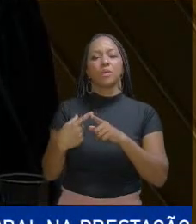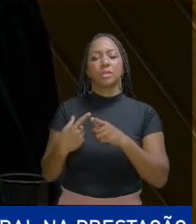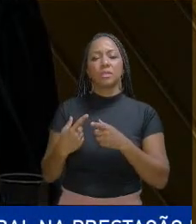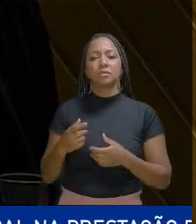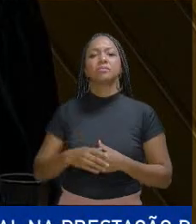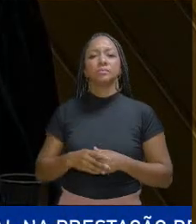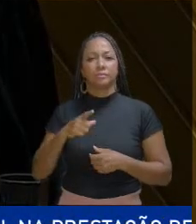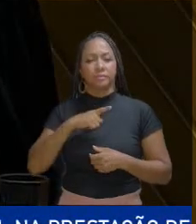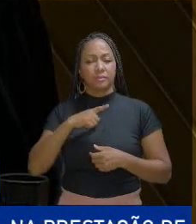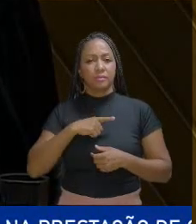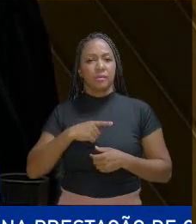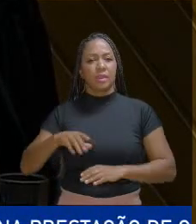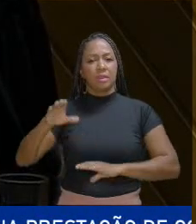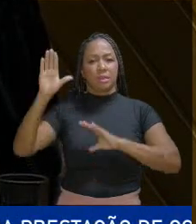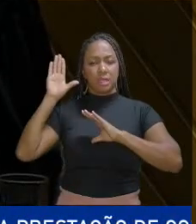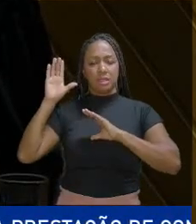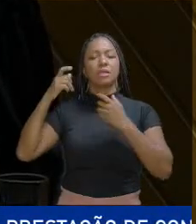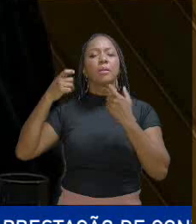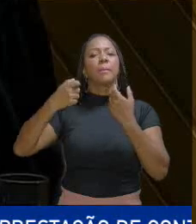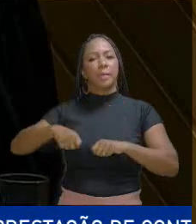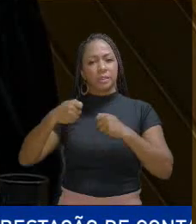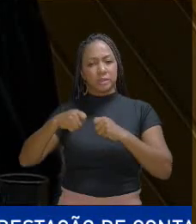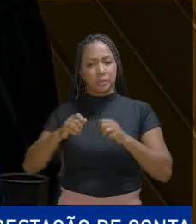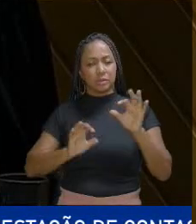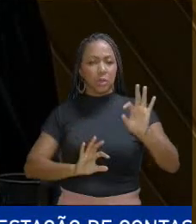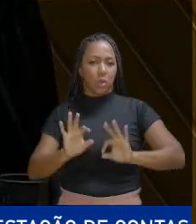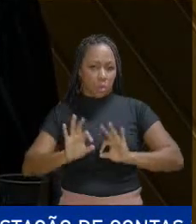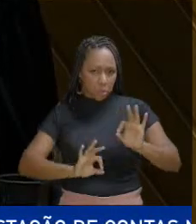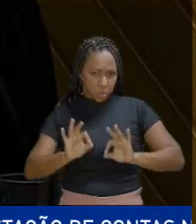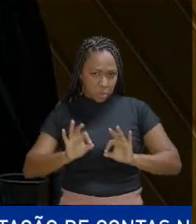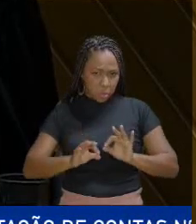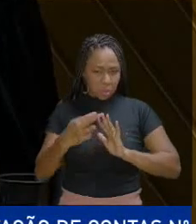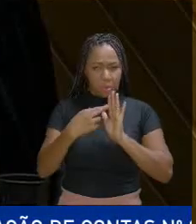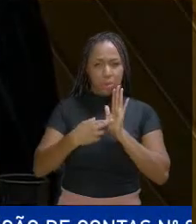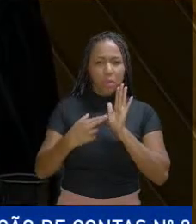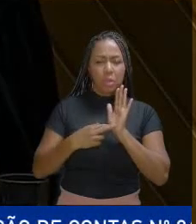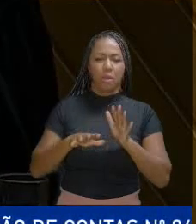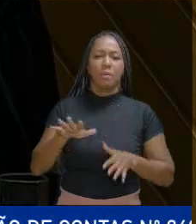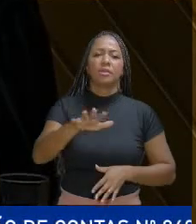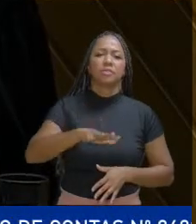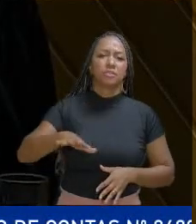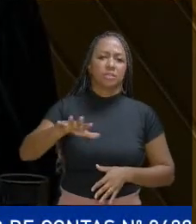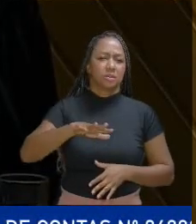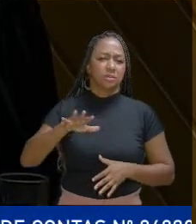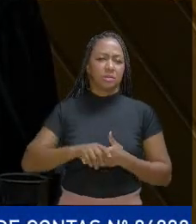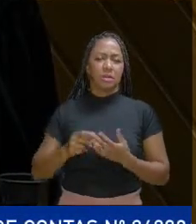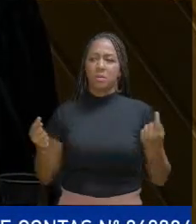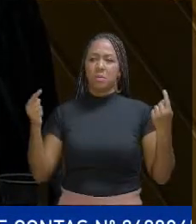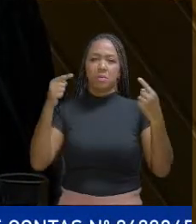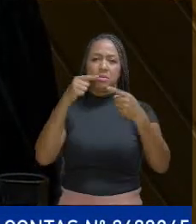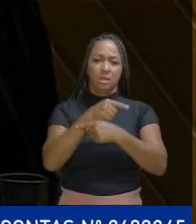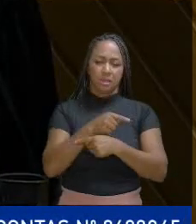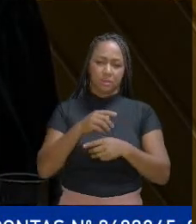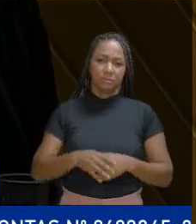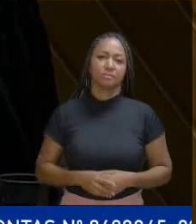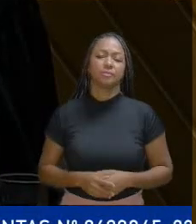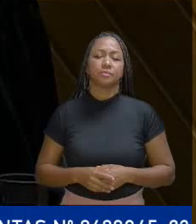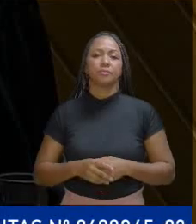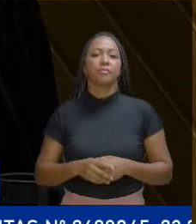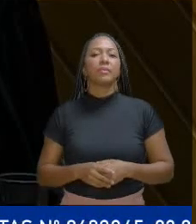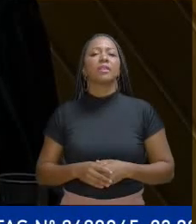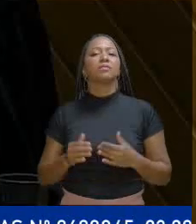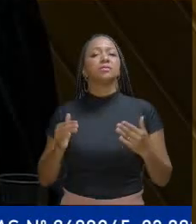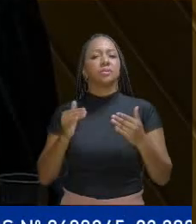ressalto, são os candidatos que devem se amoldar à norma geral e abstrata, e não o contrário. No